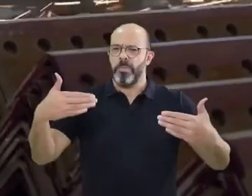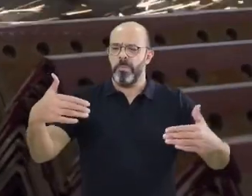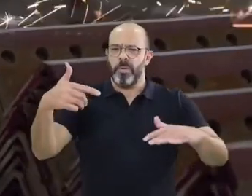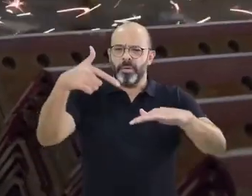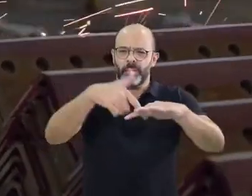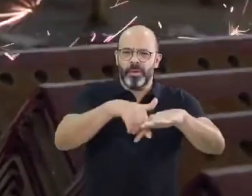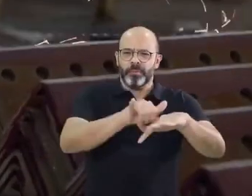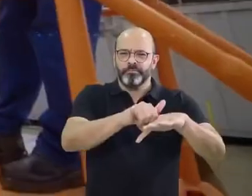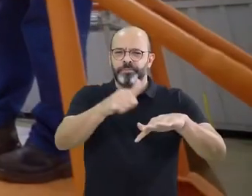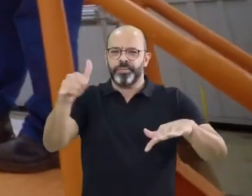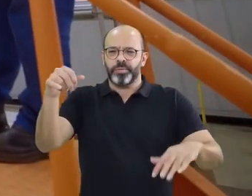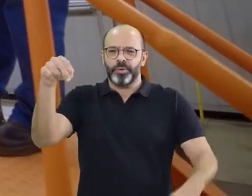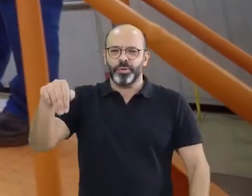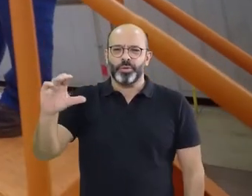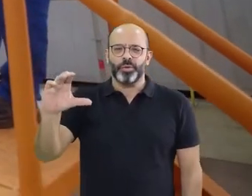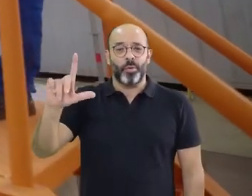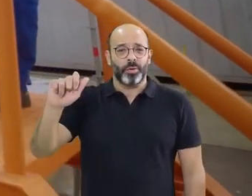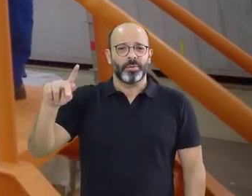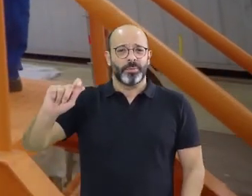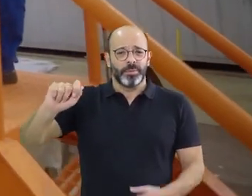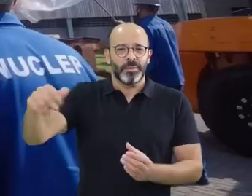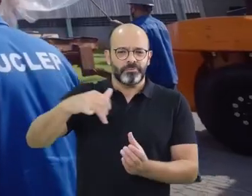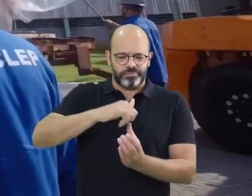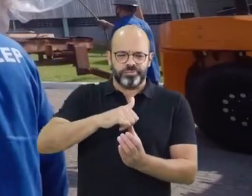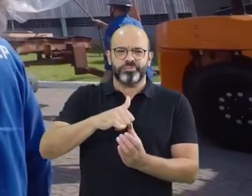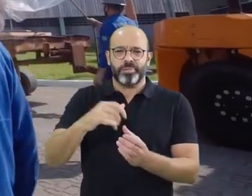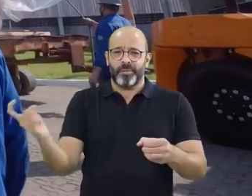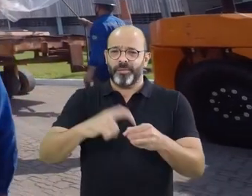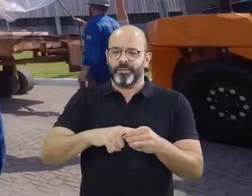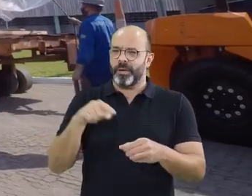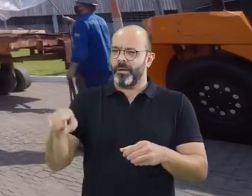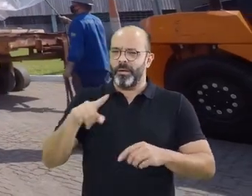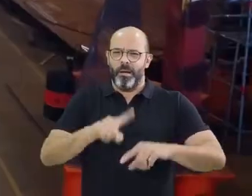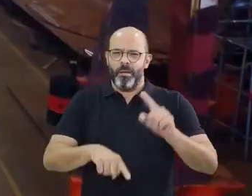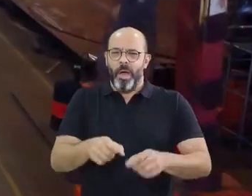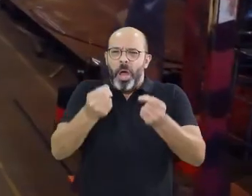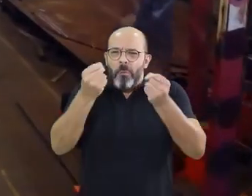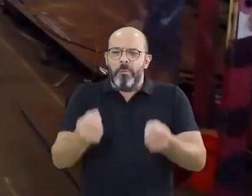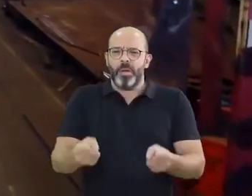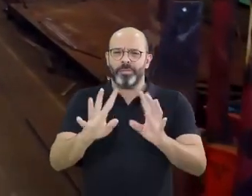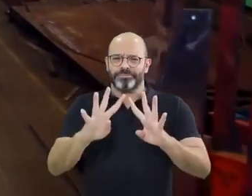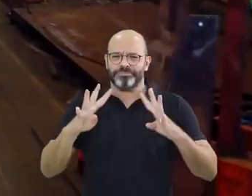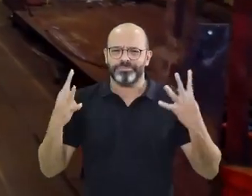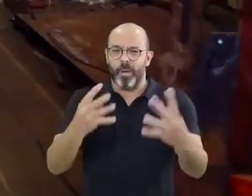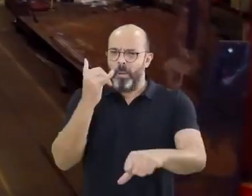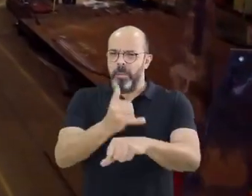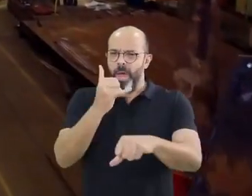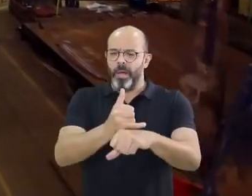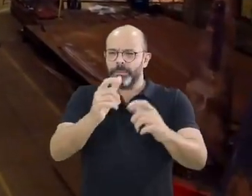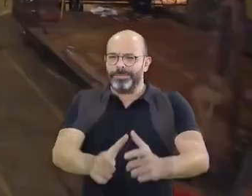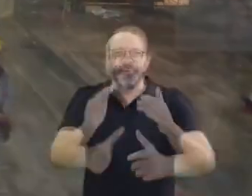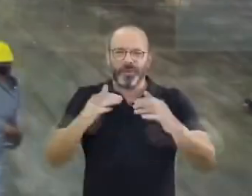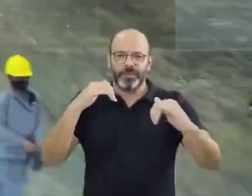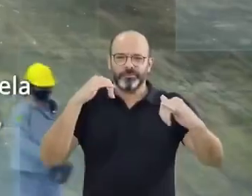vinculada ao Ministério de Minas e Energia, a Nuclep, Nuclebras Equipamentos Pesados, é a maior caldeiraria pesada do